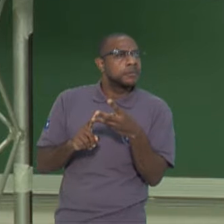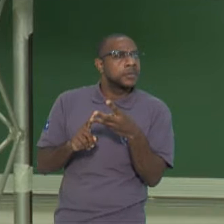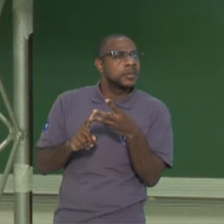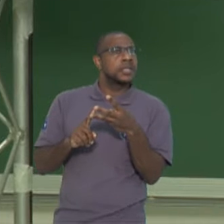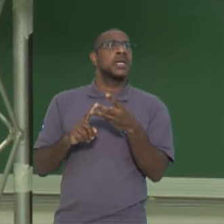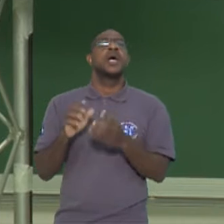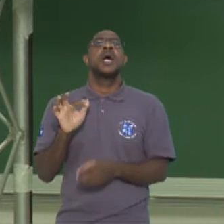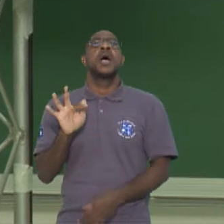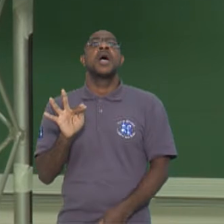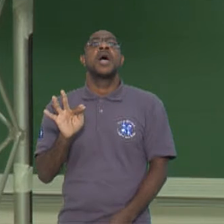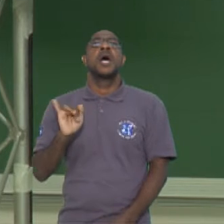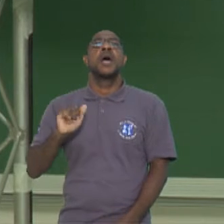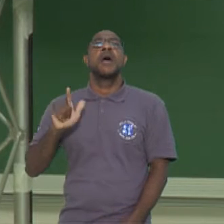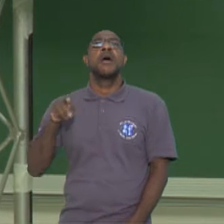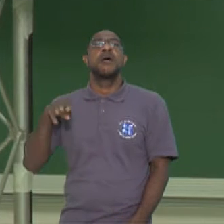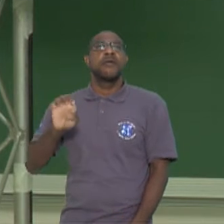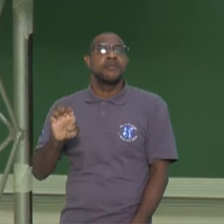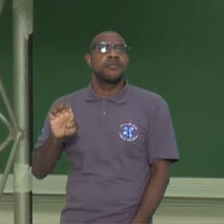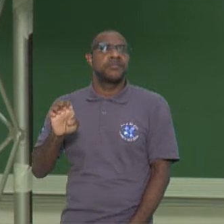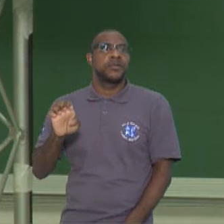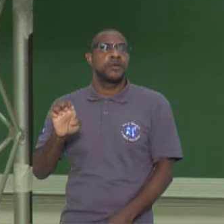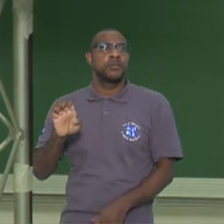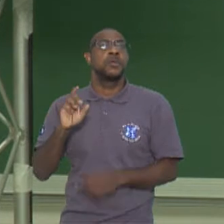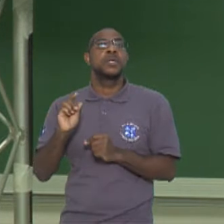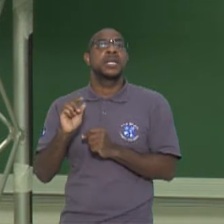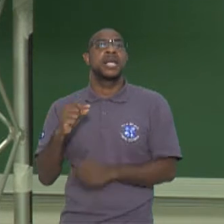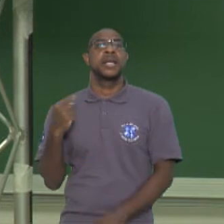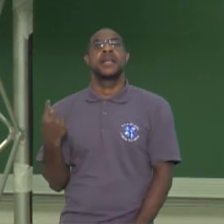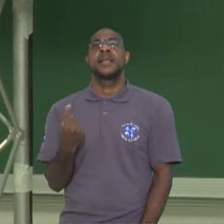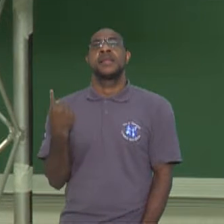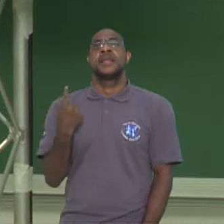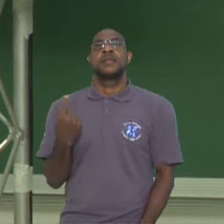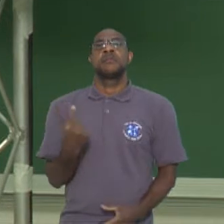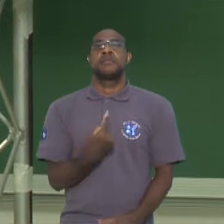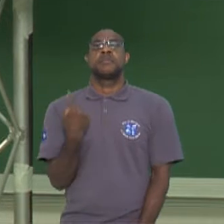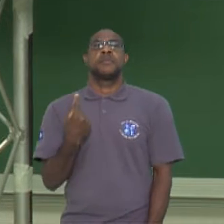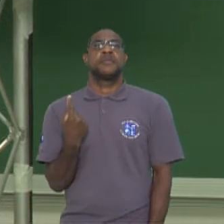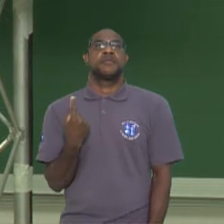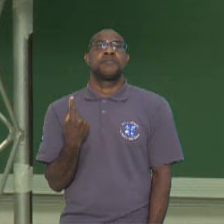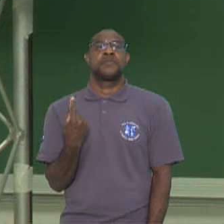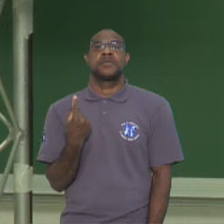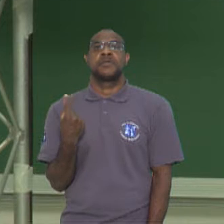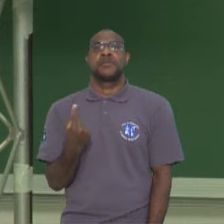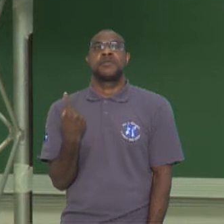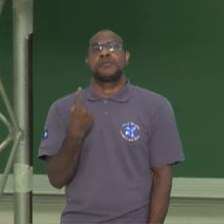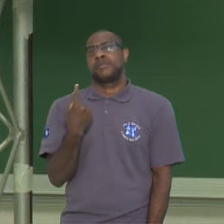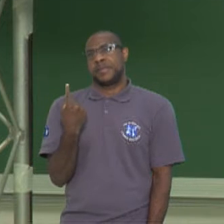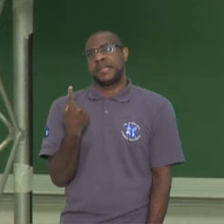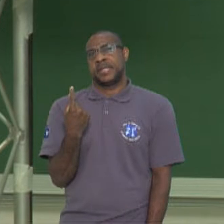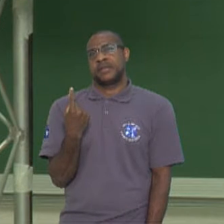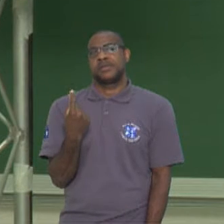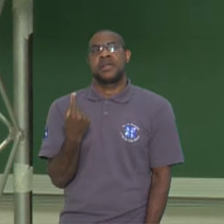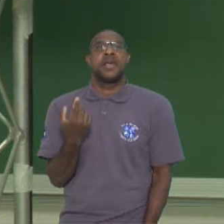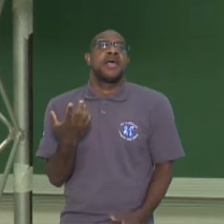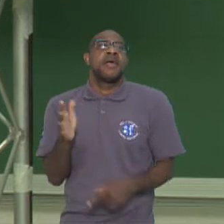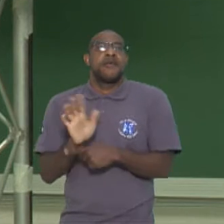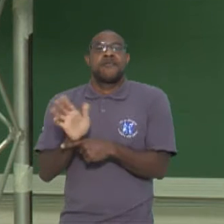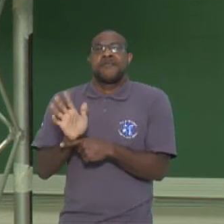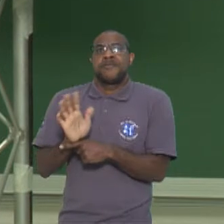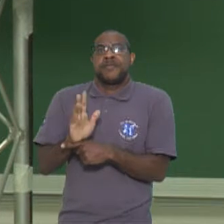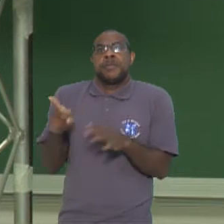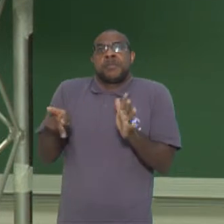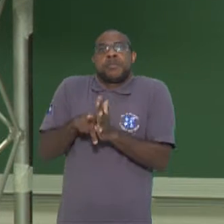exercer a criatividade, para se elaborar filmes mais curtos e de acordo assim com a criatividade, não